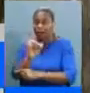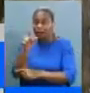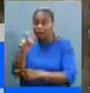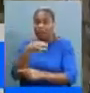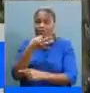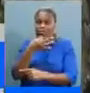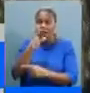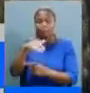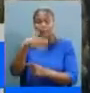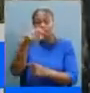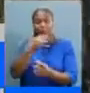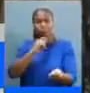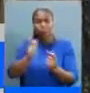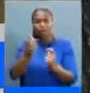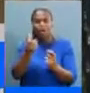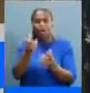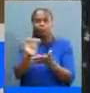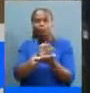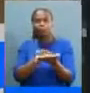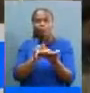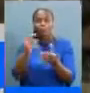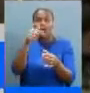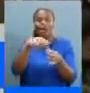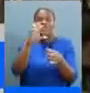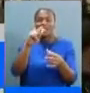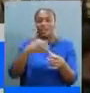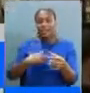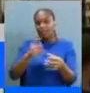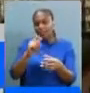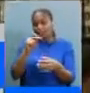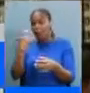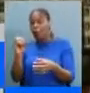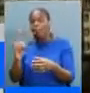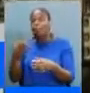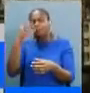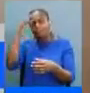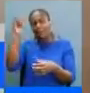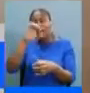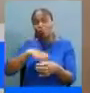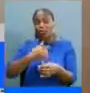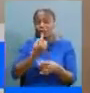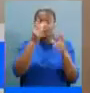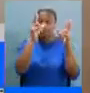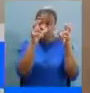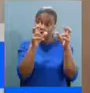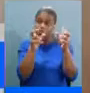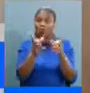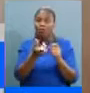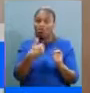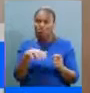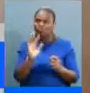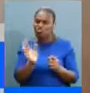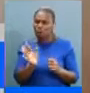vai-se discutir essencialmente a moeda única na CDAO e o posicionamento de Cabo Verde sobre esta matéria